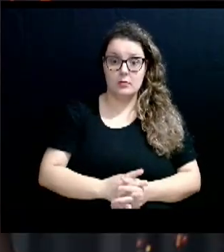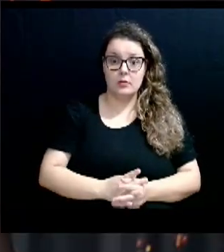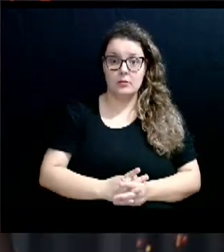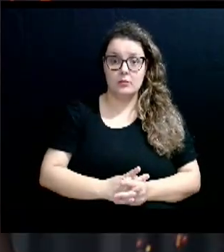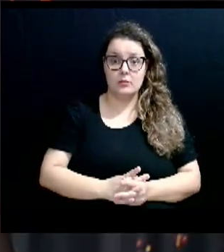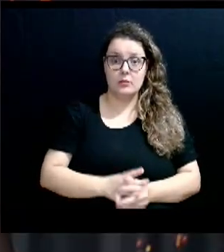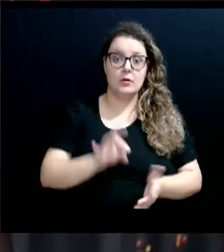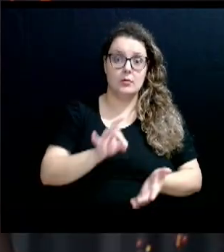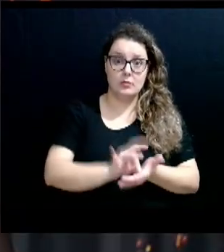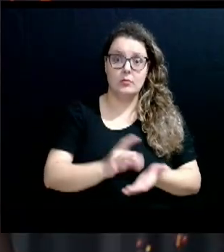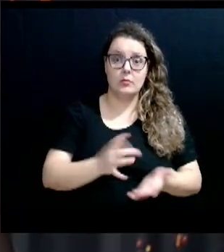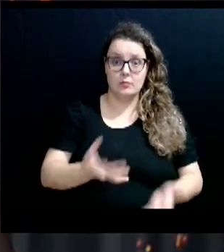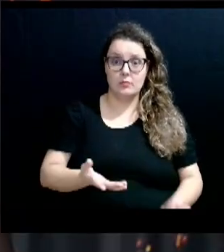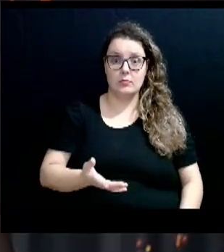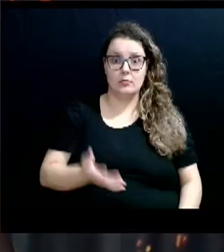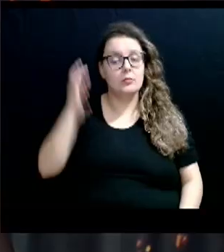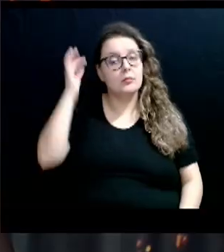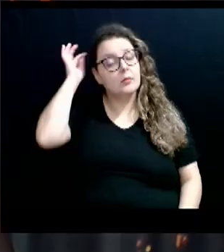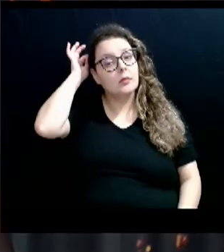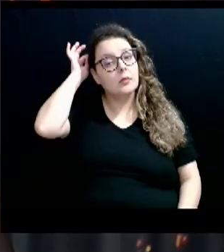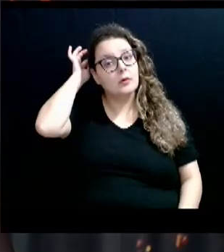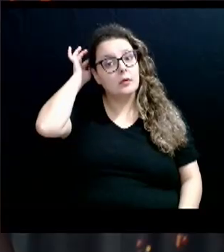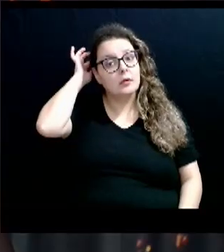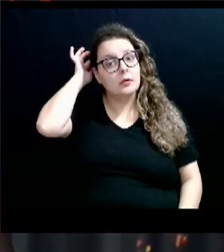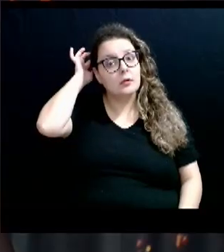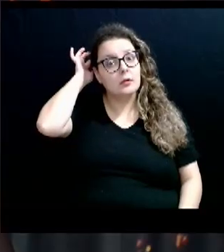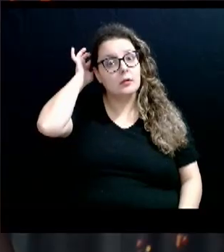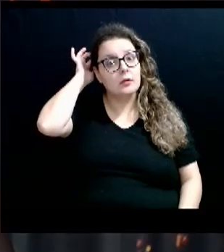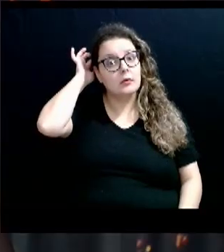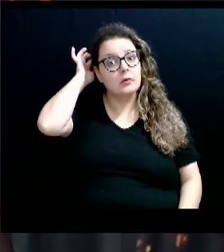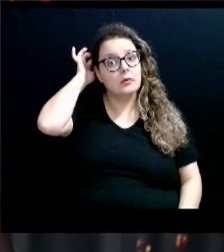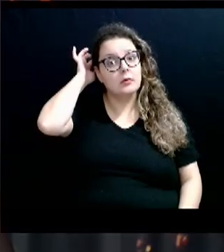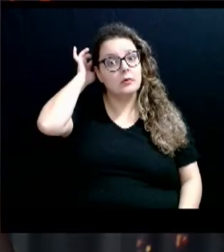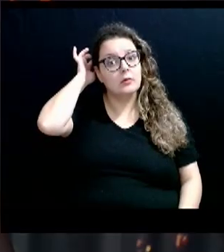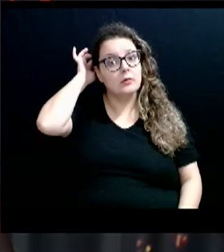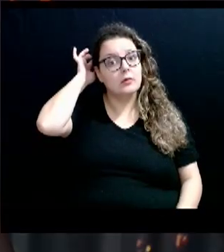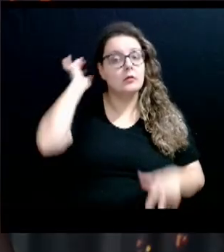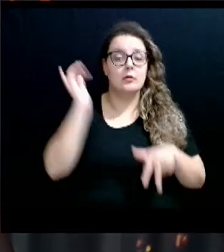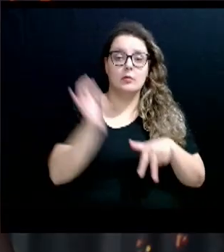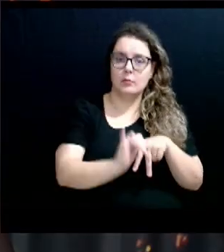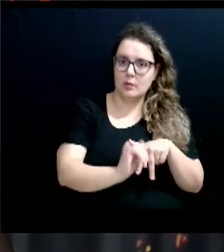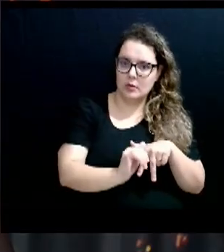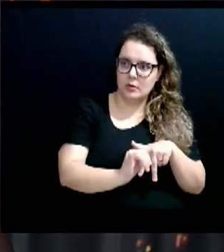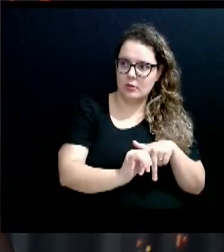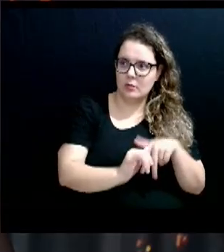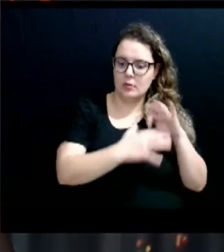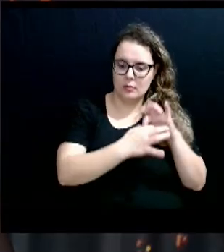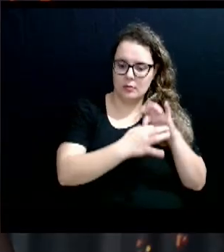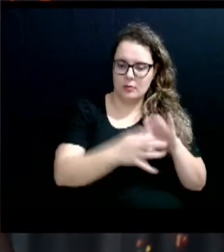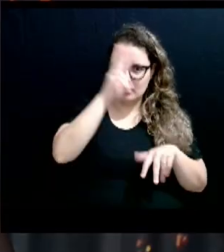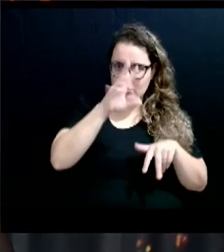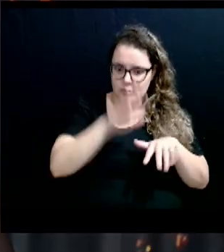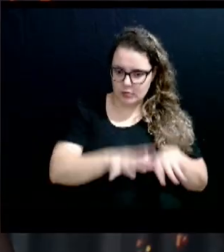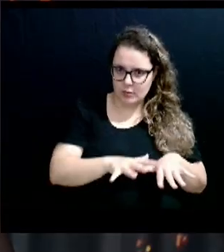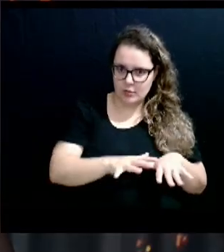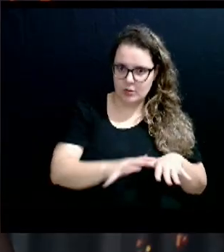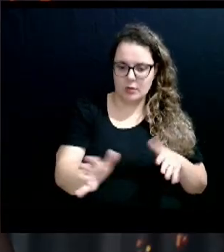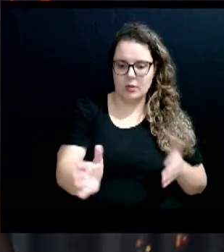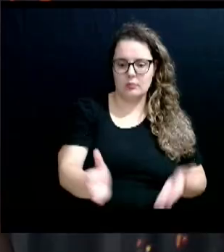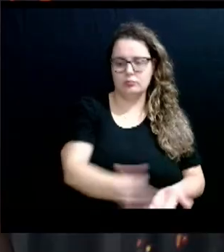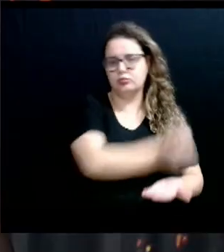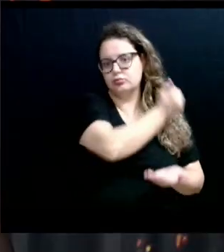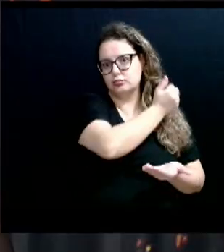apagamento, né, de uma vertente, de uma narrativa daquele contexto histórico no geral. E não